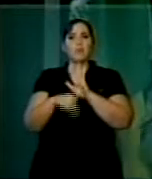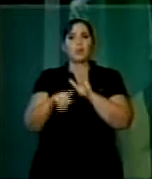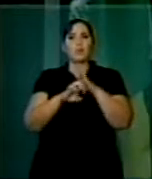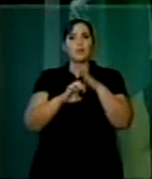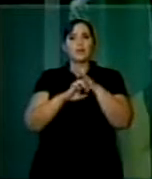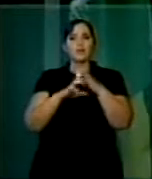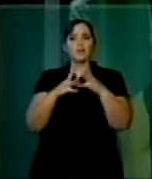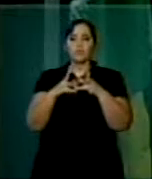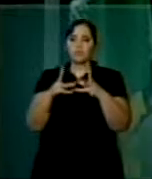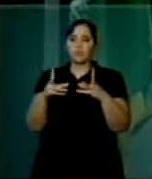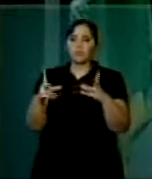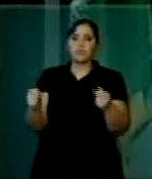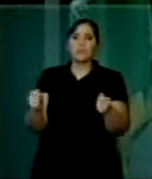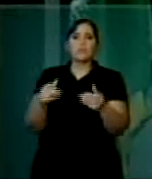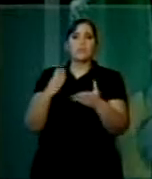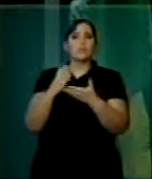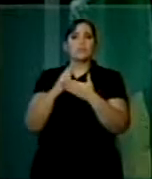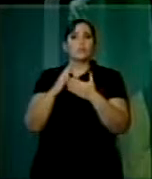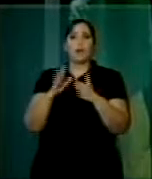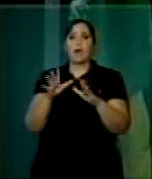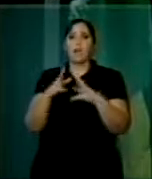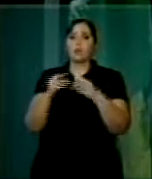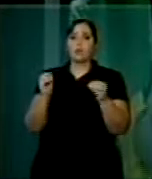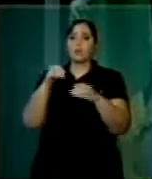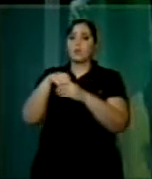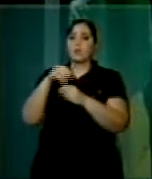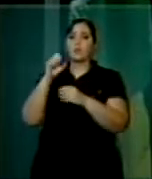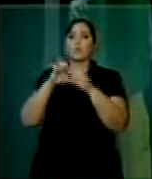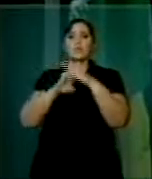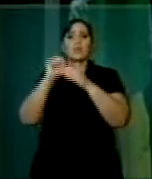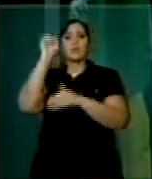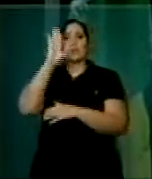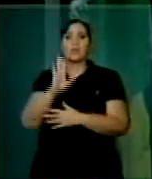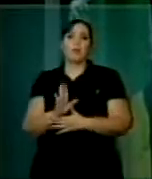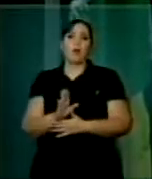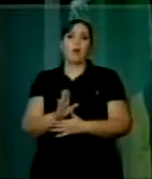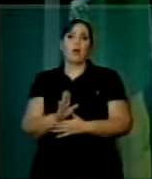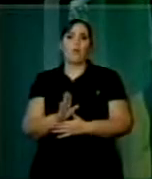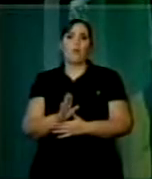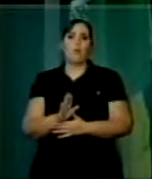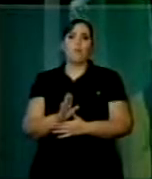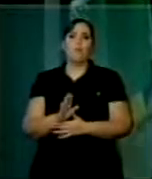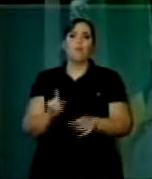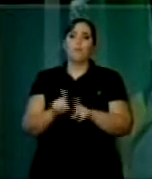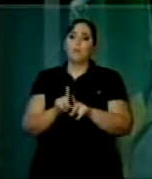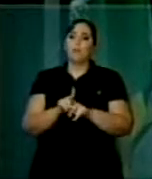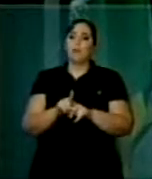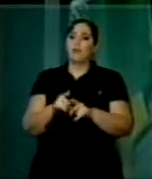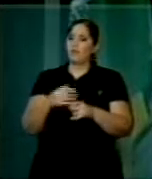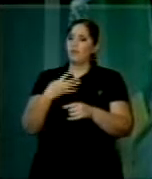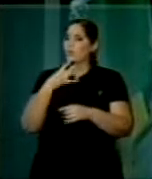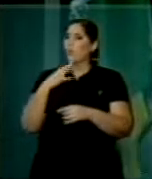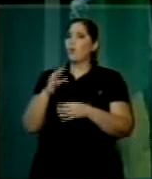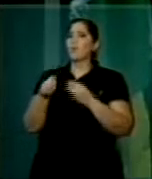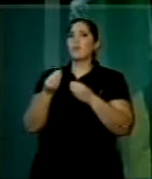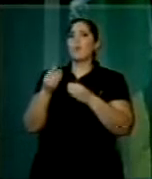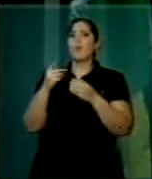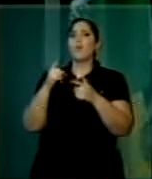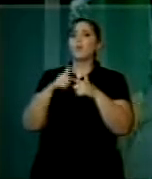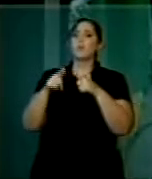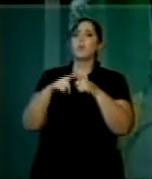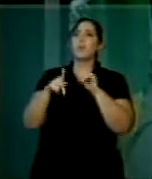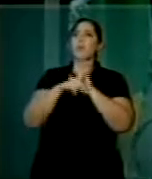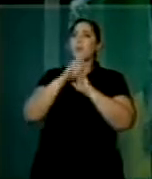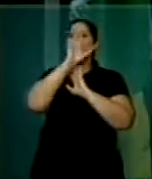desaparecerem, diluírem dentro de uma empresa nacional e desconhecer essas particularidades regionais e culturais